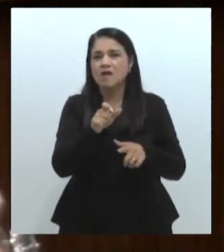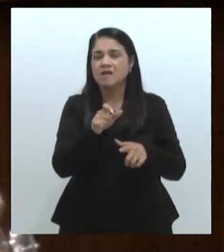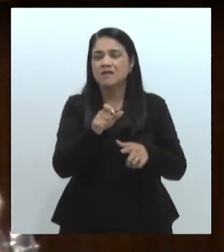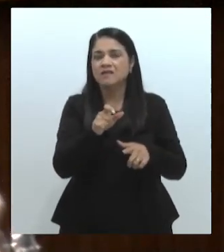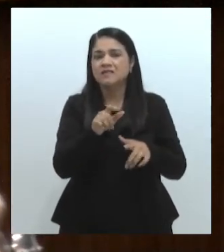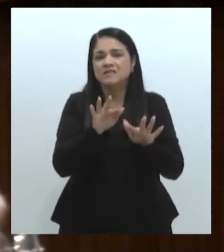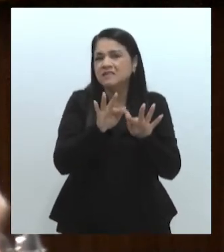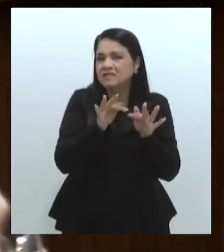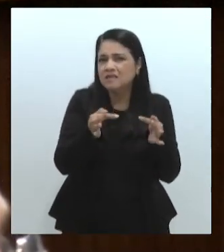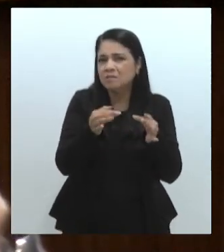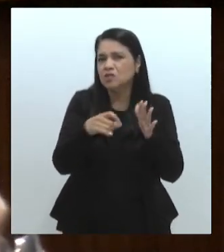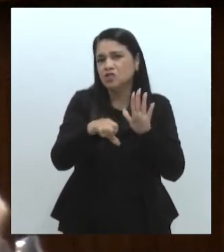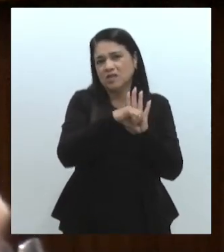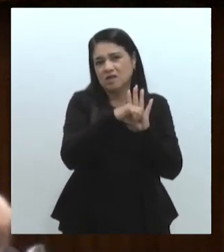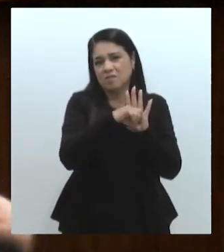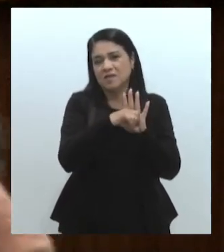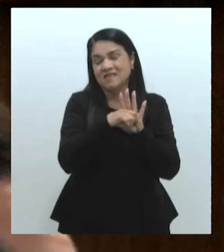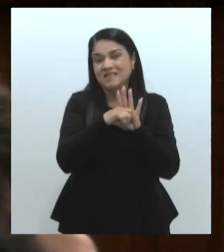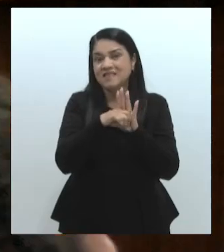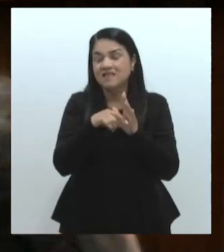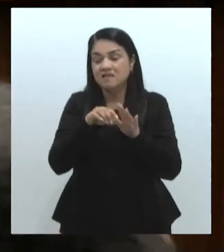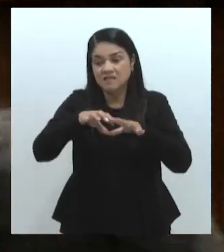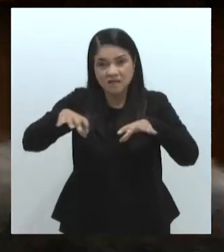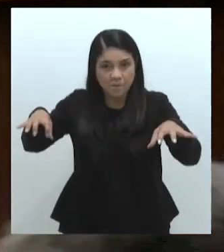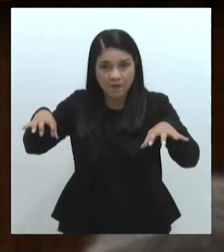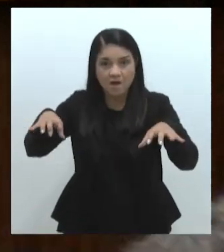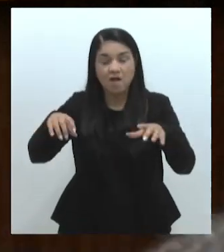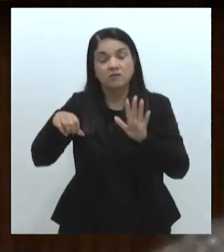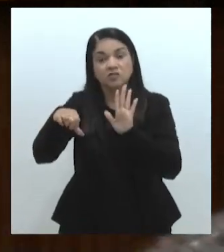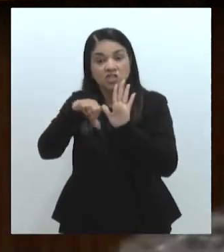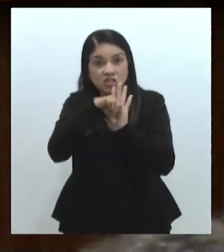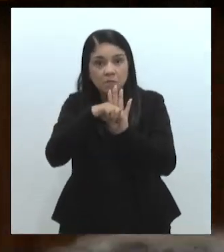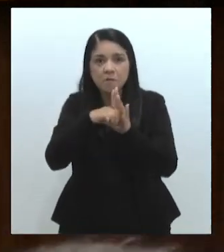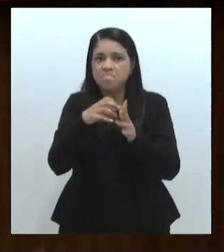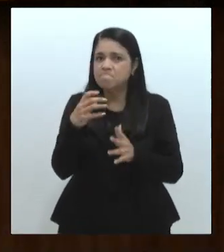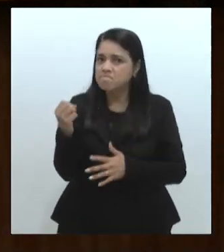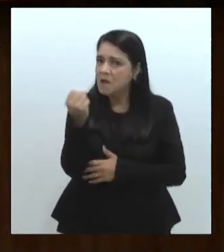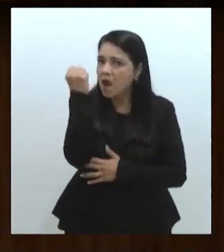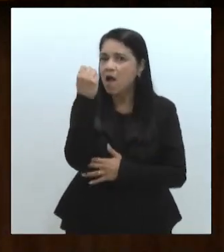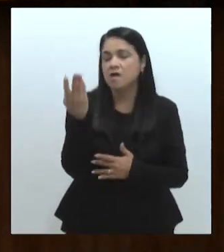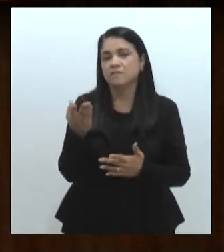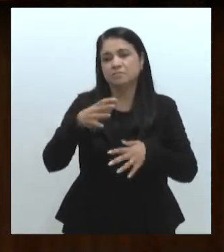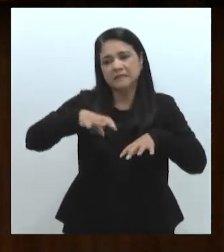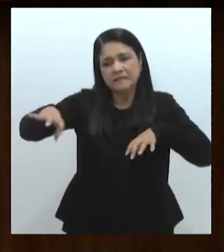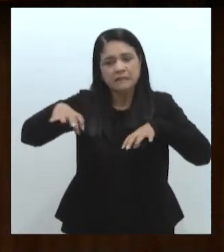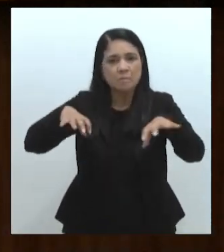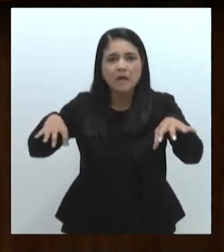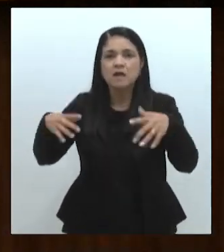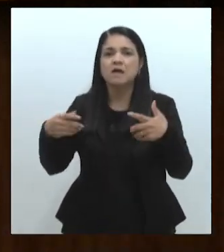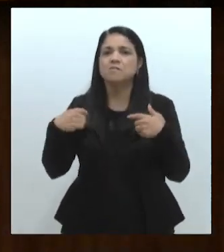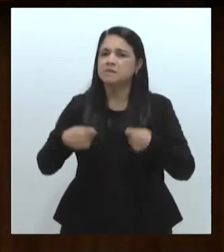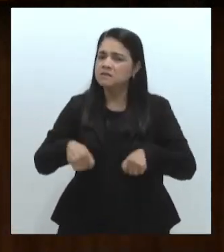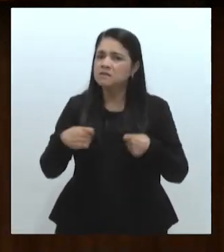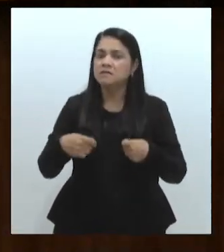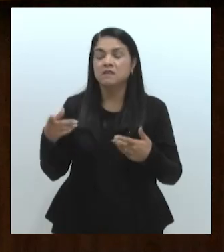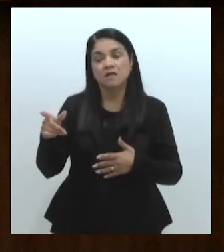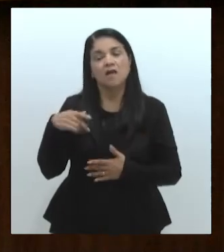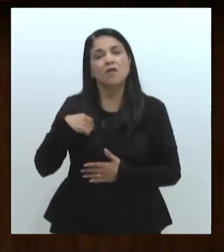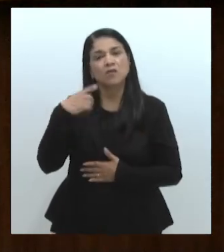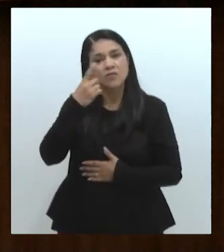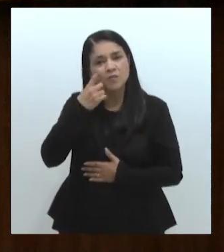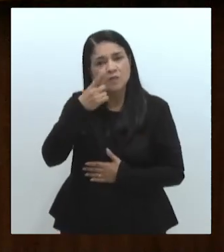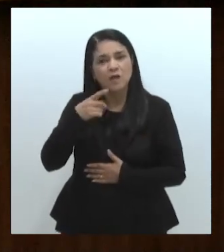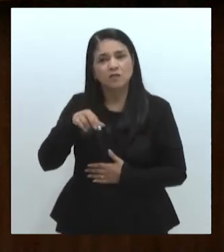que está em leis federais, mas nem sempre se consegue fazer isso. É claro que o deputado Rosenberg, ele está falando de